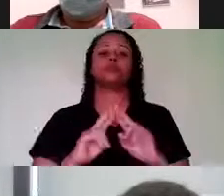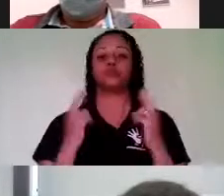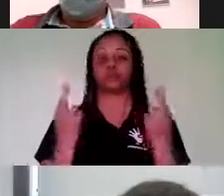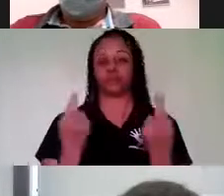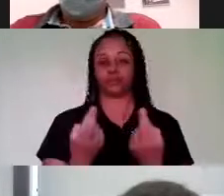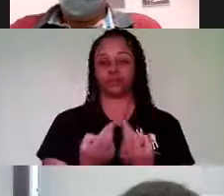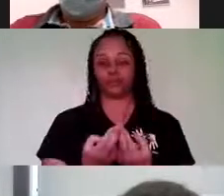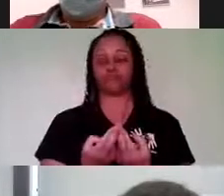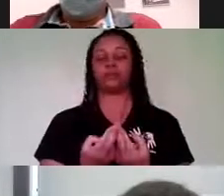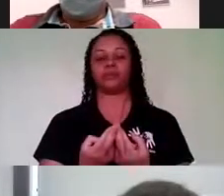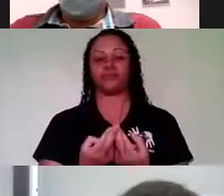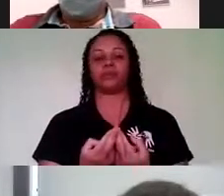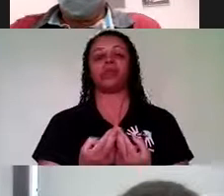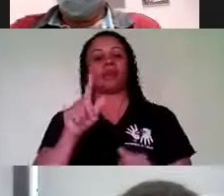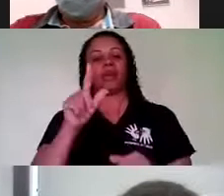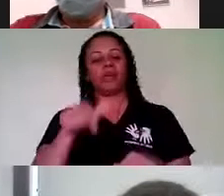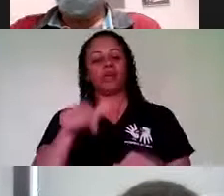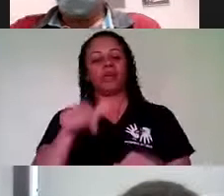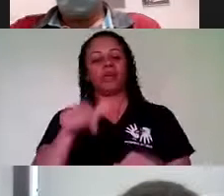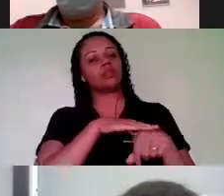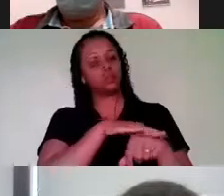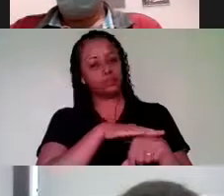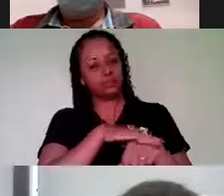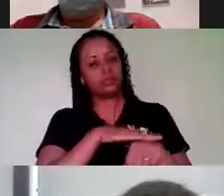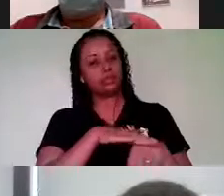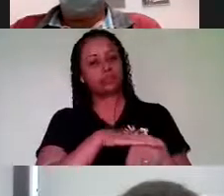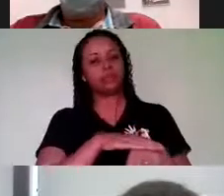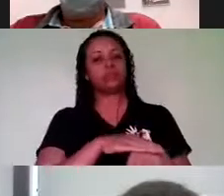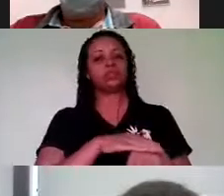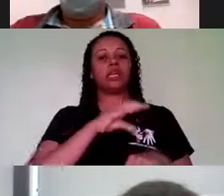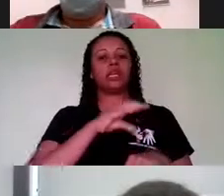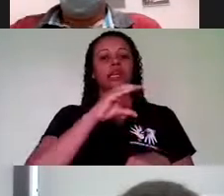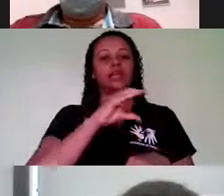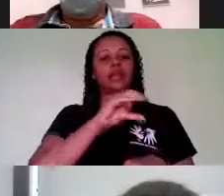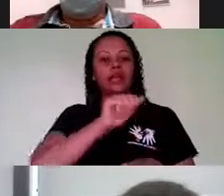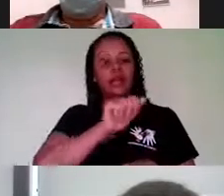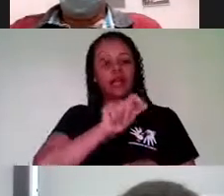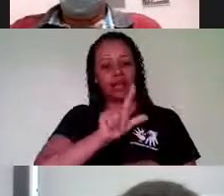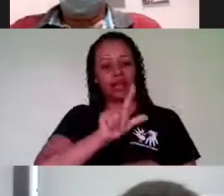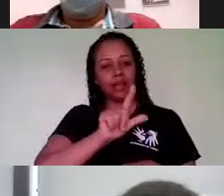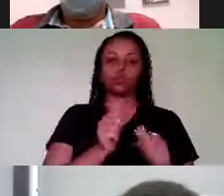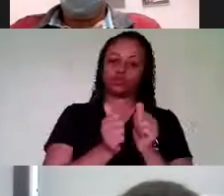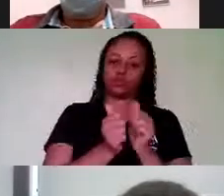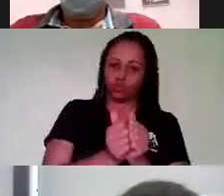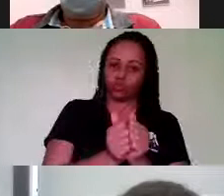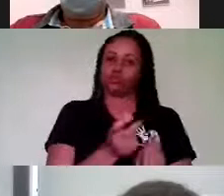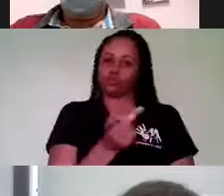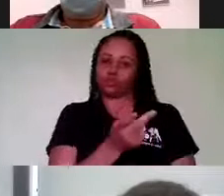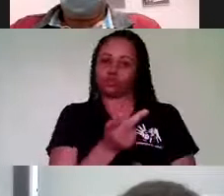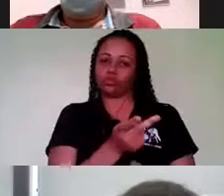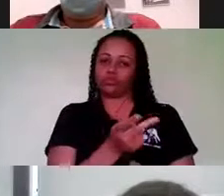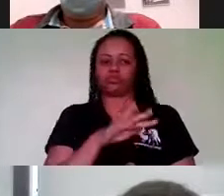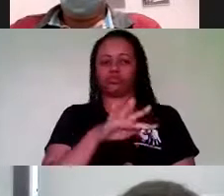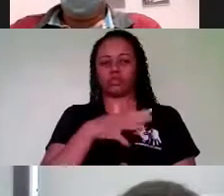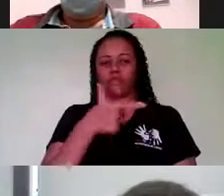Ela nasce de uma conversa do Cal comigo, faz uns 20 e poucos dias atrás. Tá? O